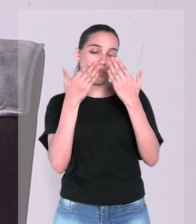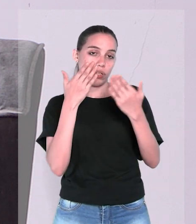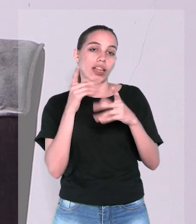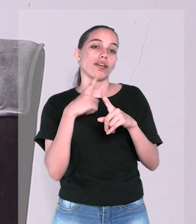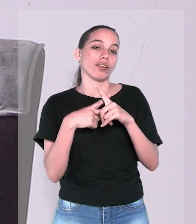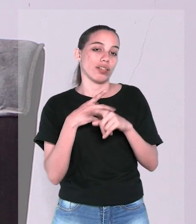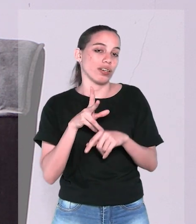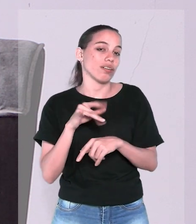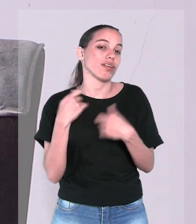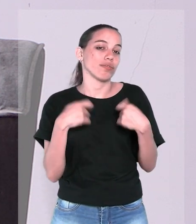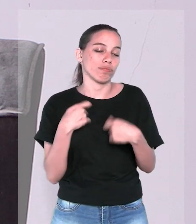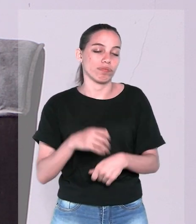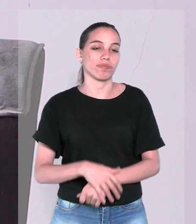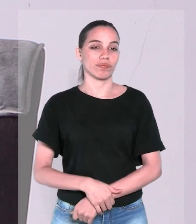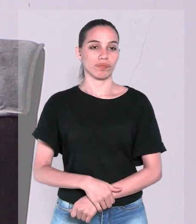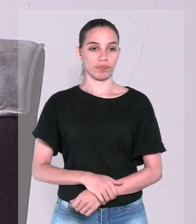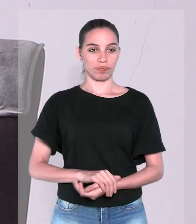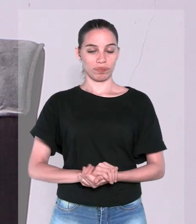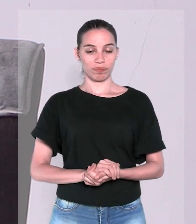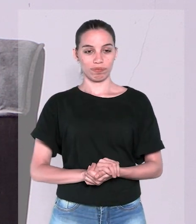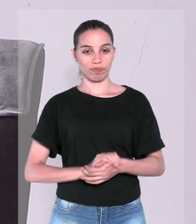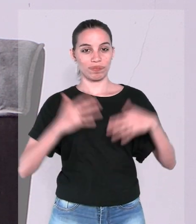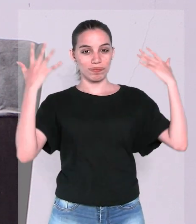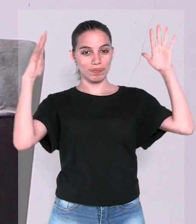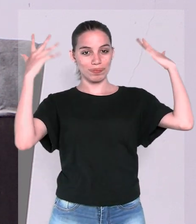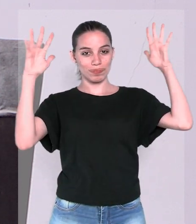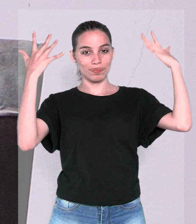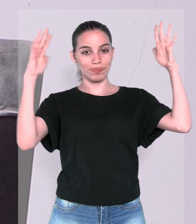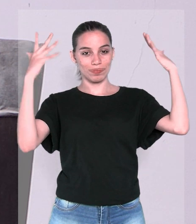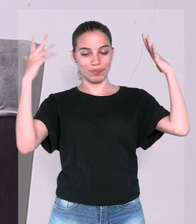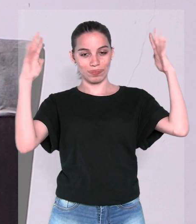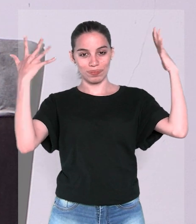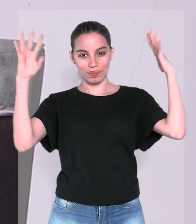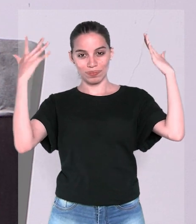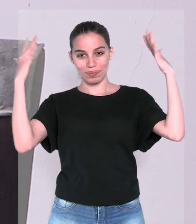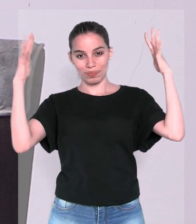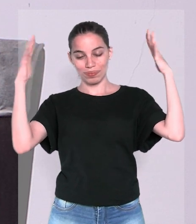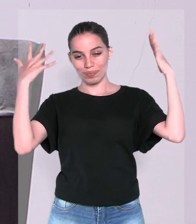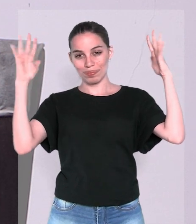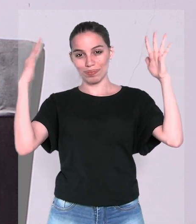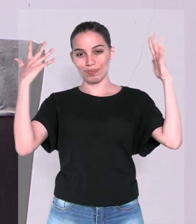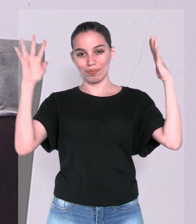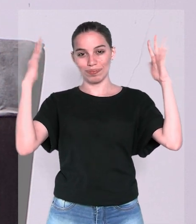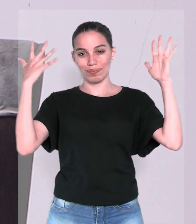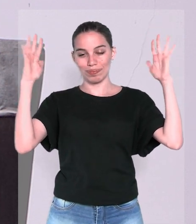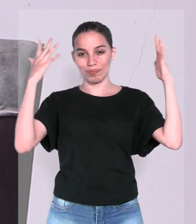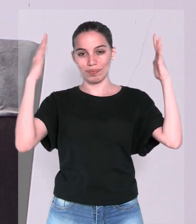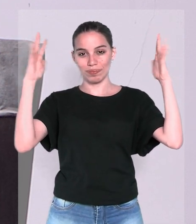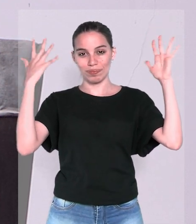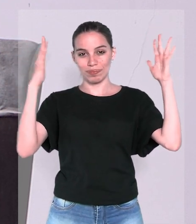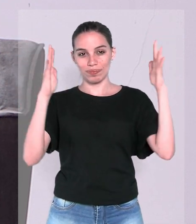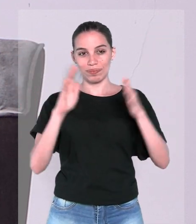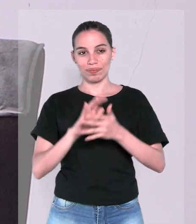A empatia, o perdão e, por último, uma emoção que, na minha opinião, pode mudar.